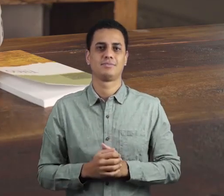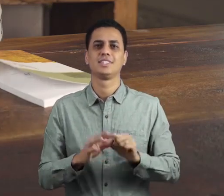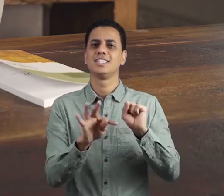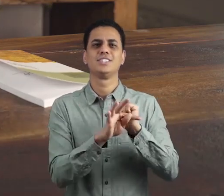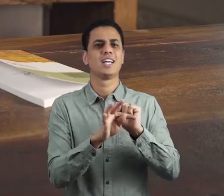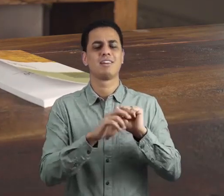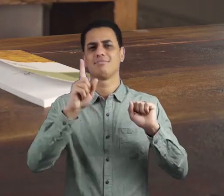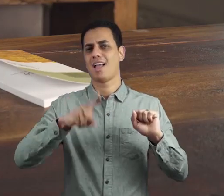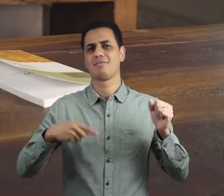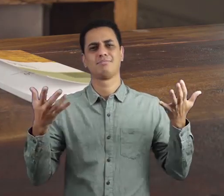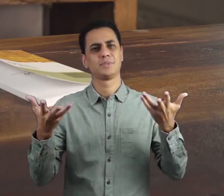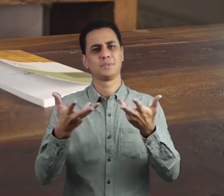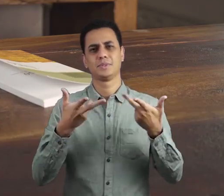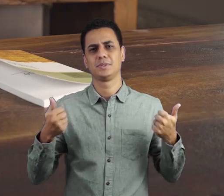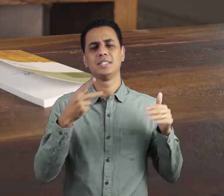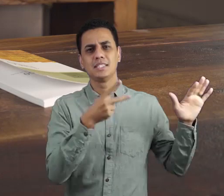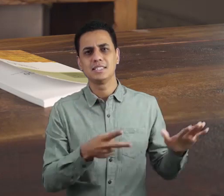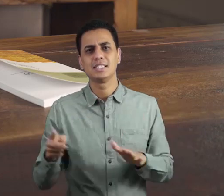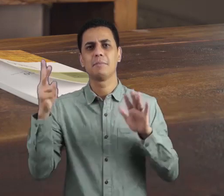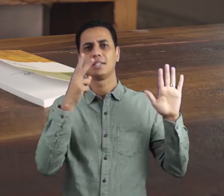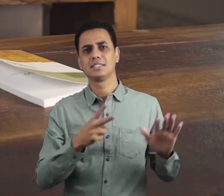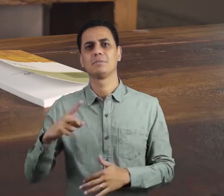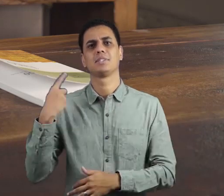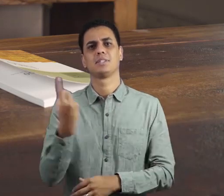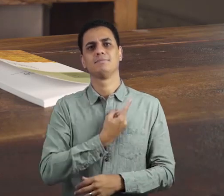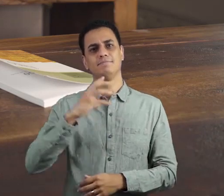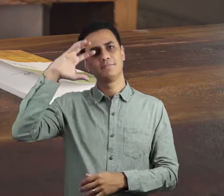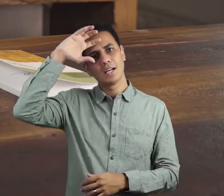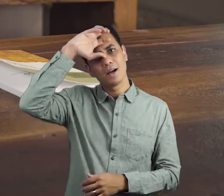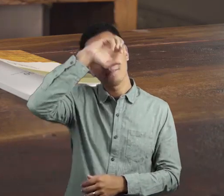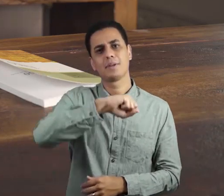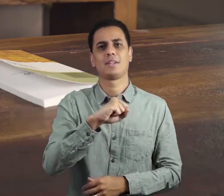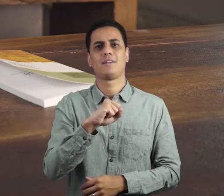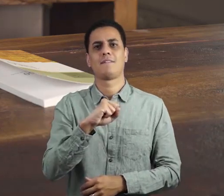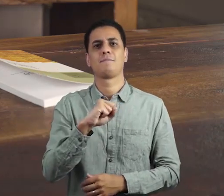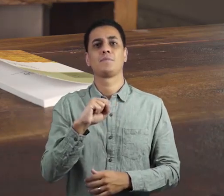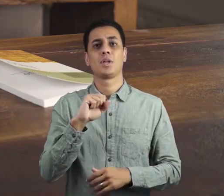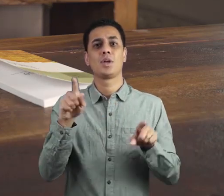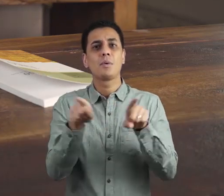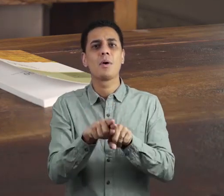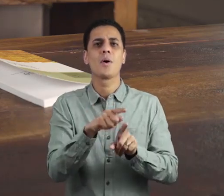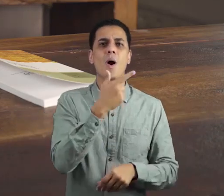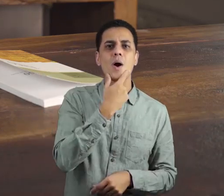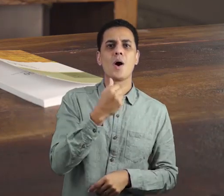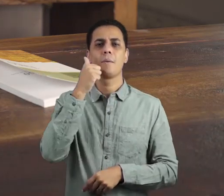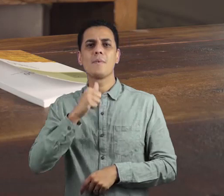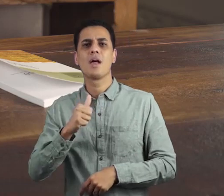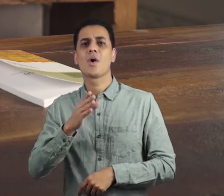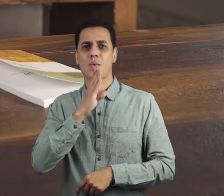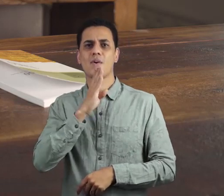e por você, tanto você que Deus tem dado riquezas, para que o Senhor possa cada vez mais ajudar você